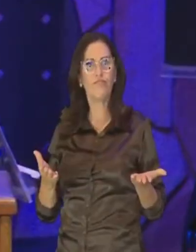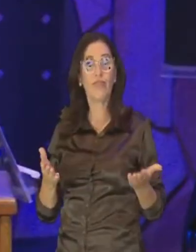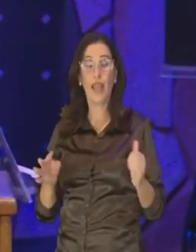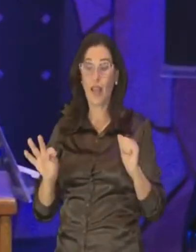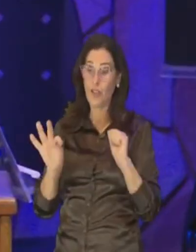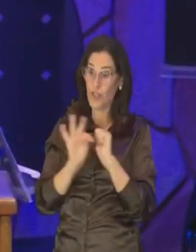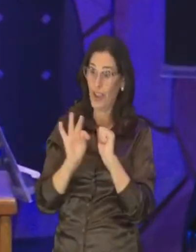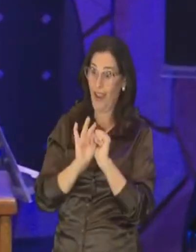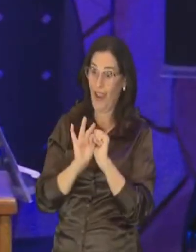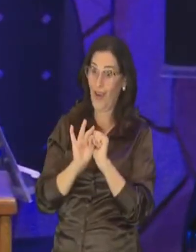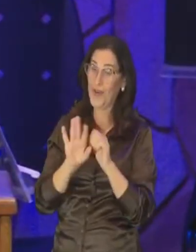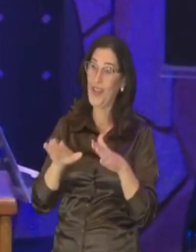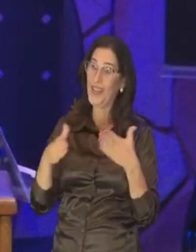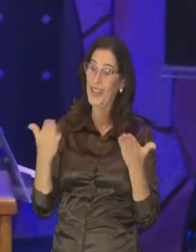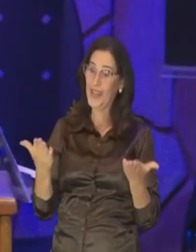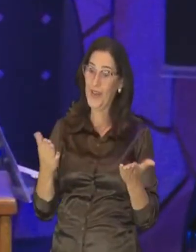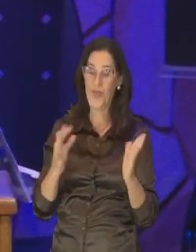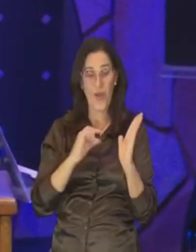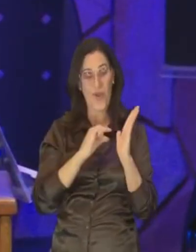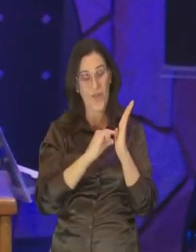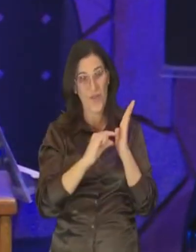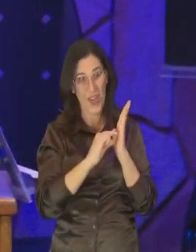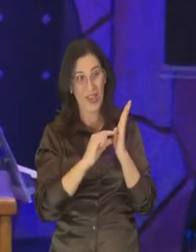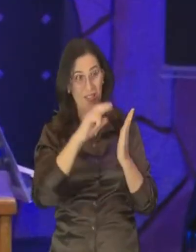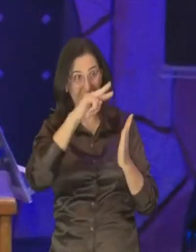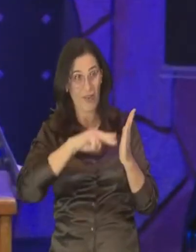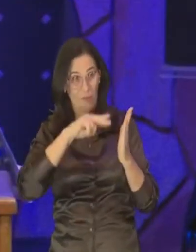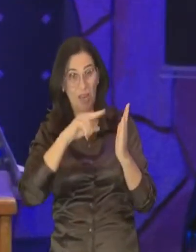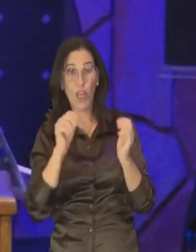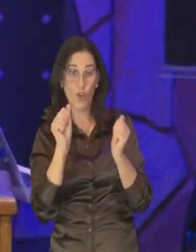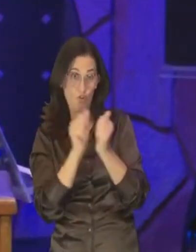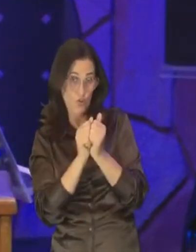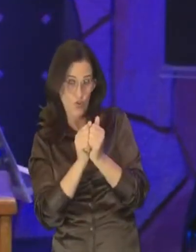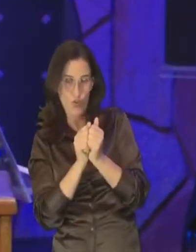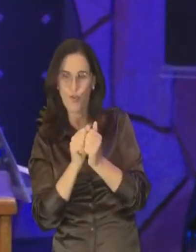Tiago, então, nesses versos que nós vamos ler juntos,